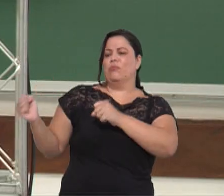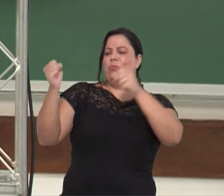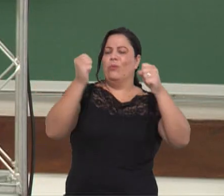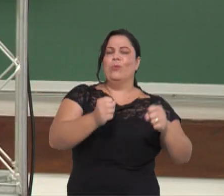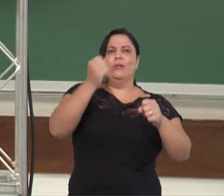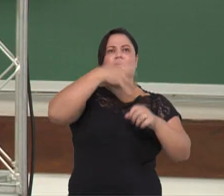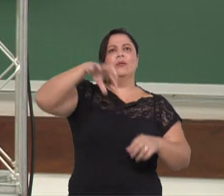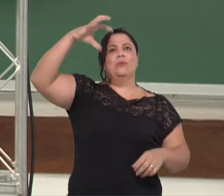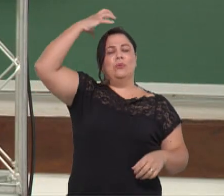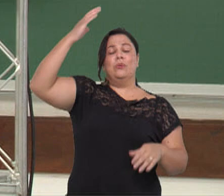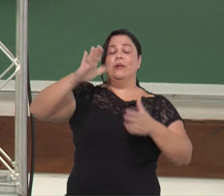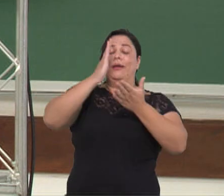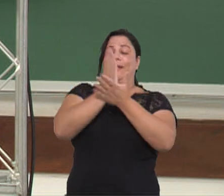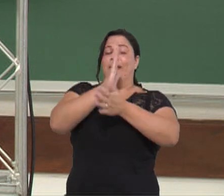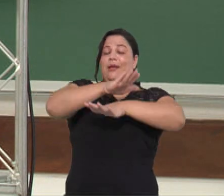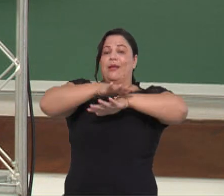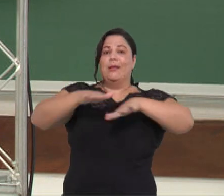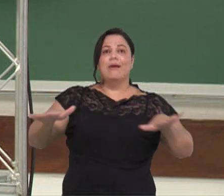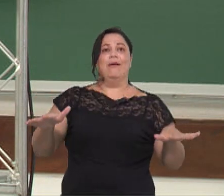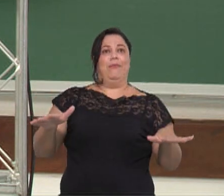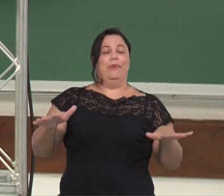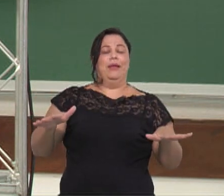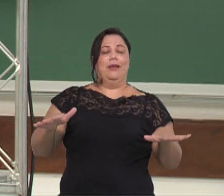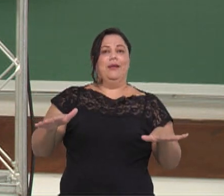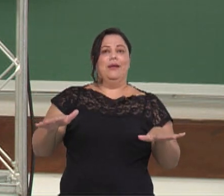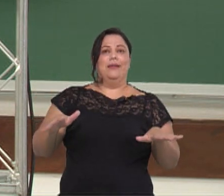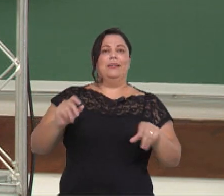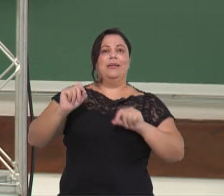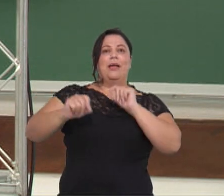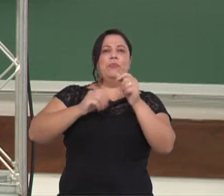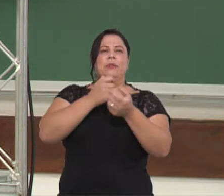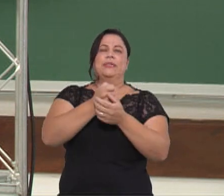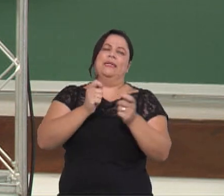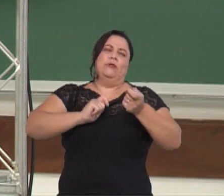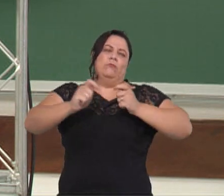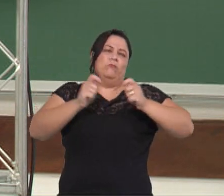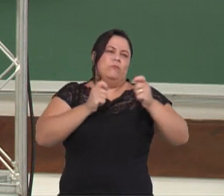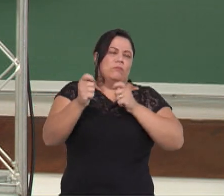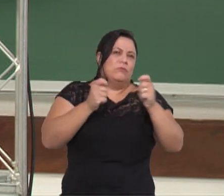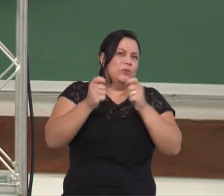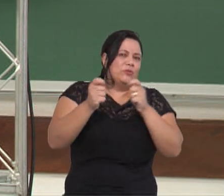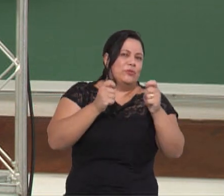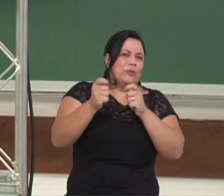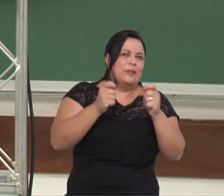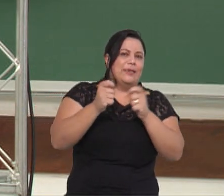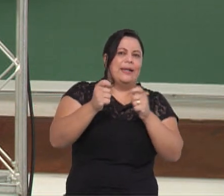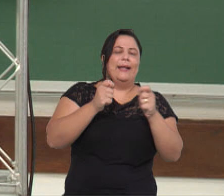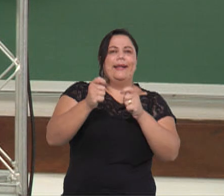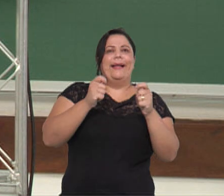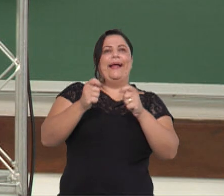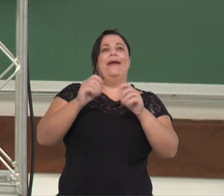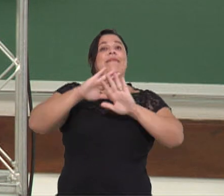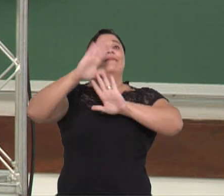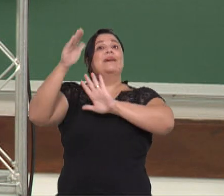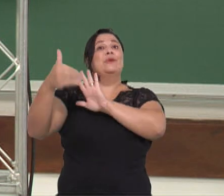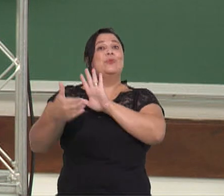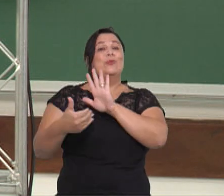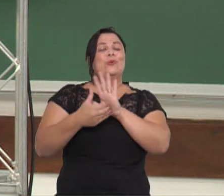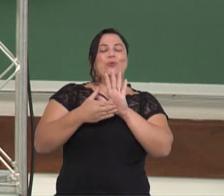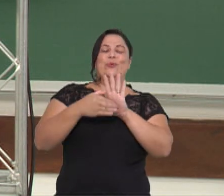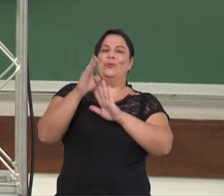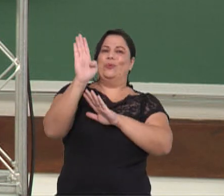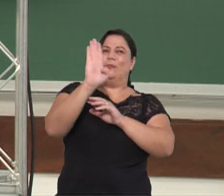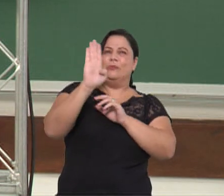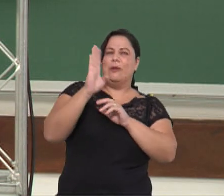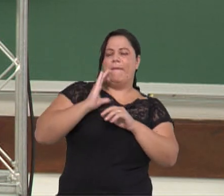o antigo regime que, inclusive, controlava até mesmo a ascensão da burguesia, né,